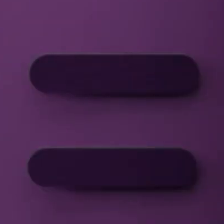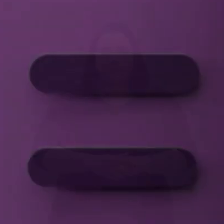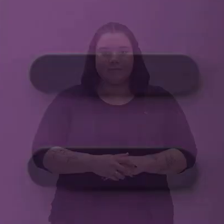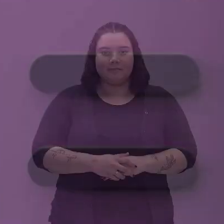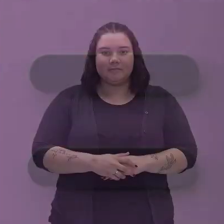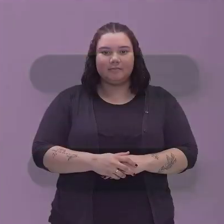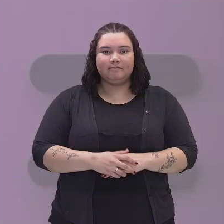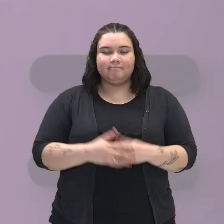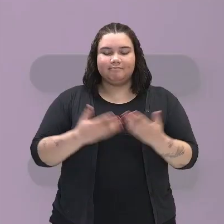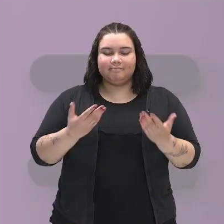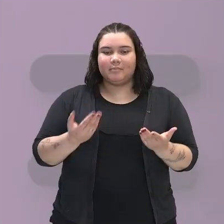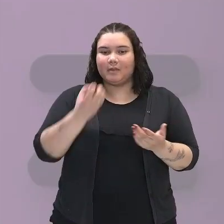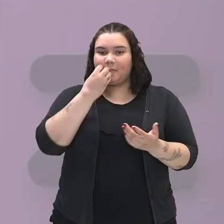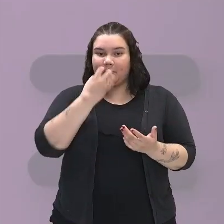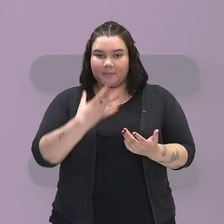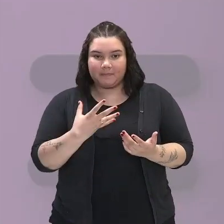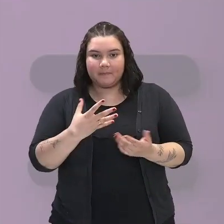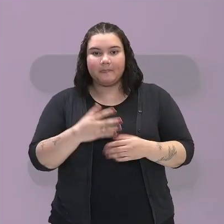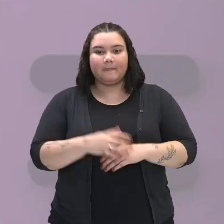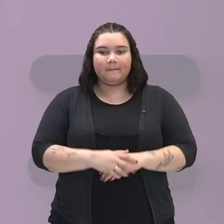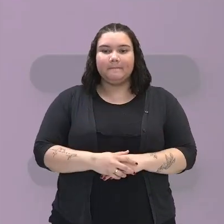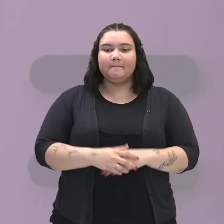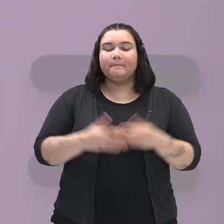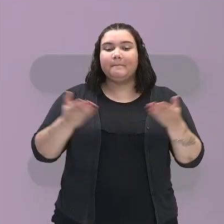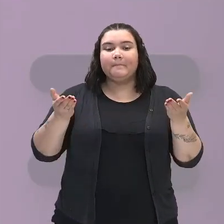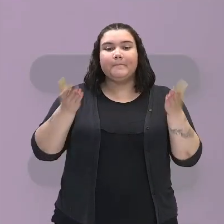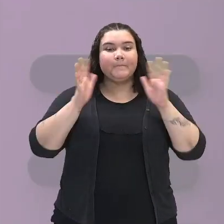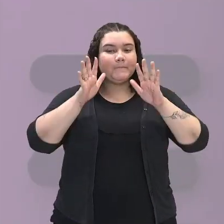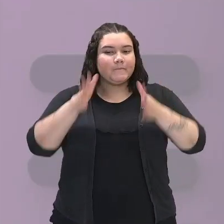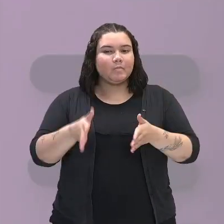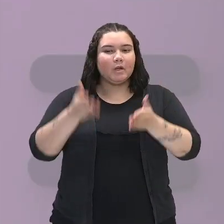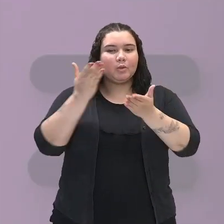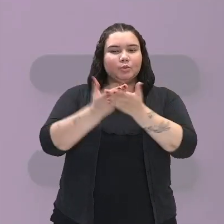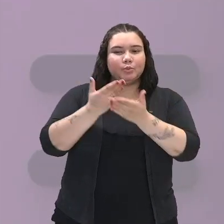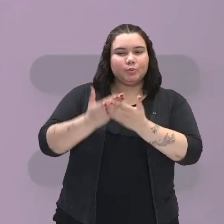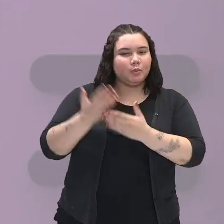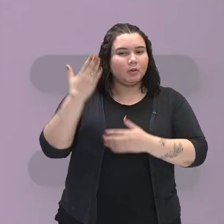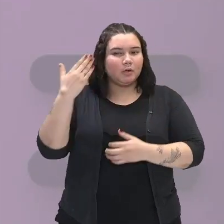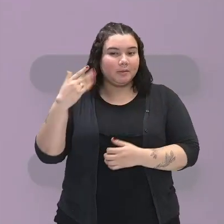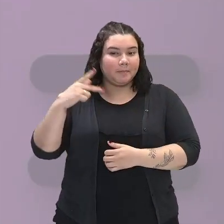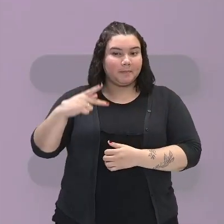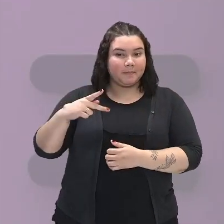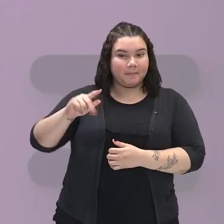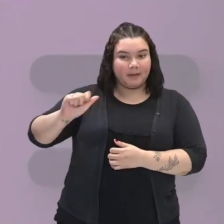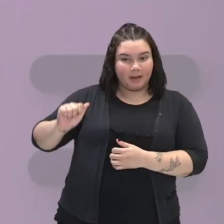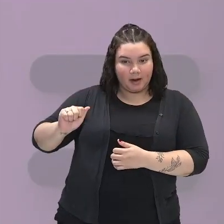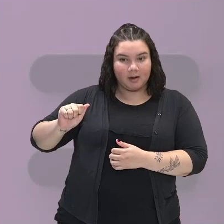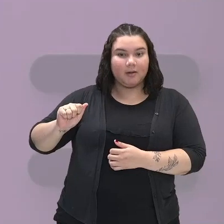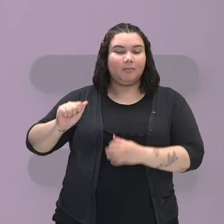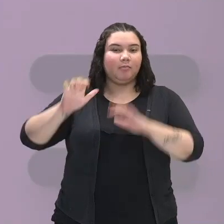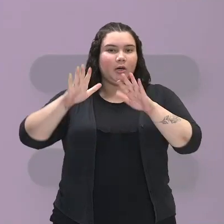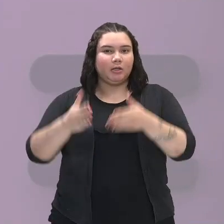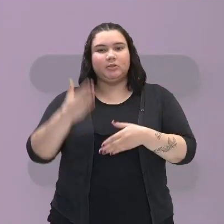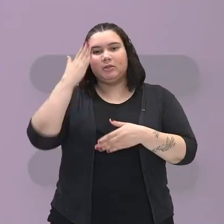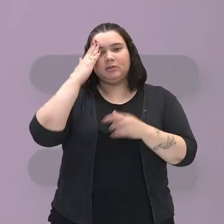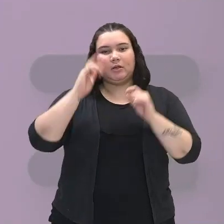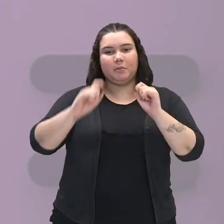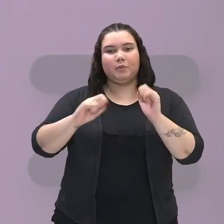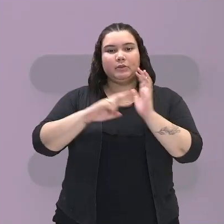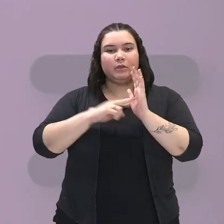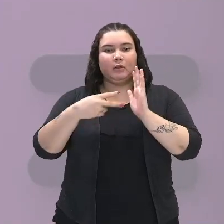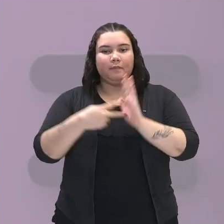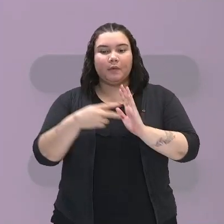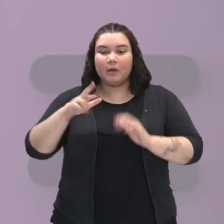Muito bem, nós já vimos as progressões aritméticas, sabemos o que é uma razão, sabemos